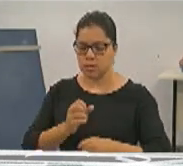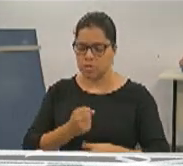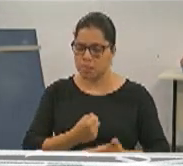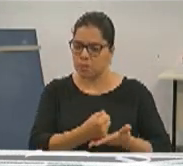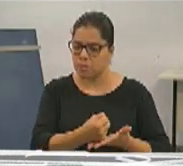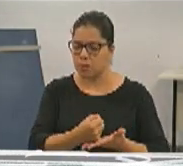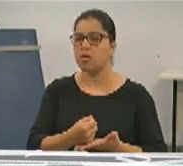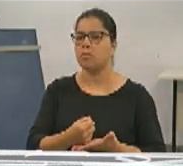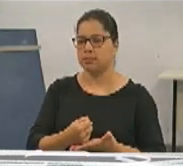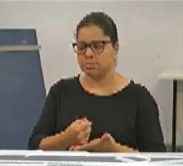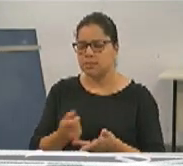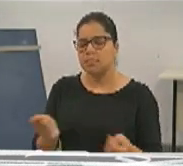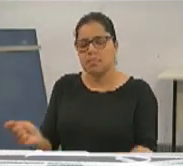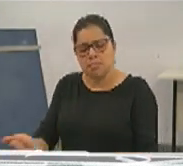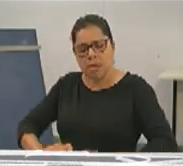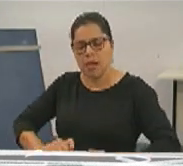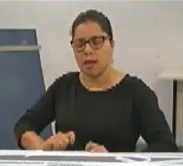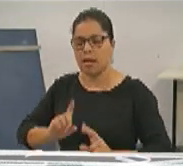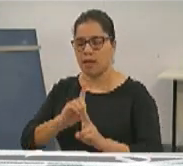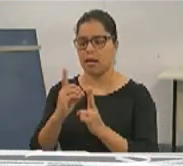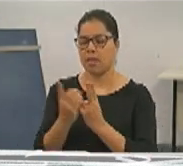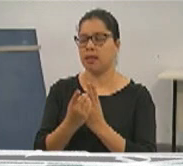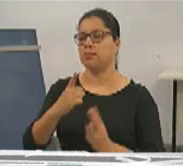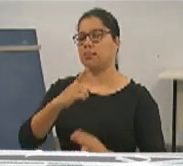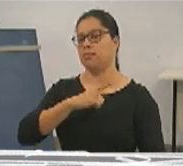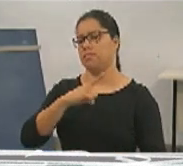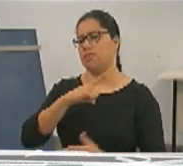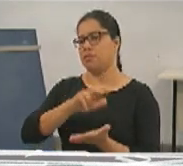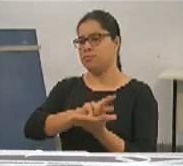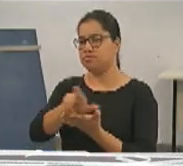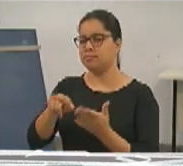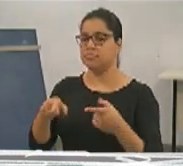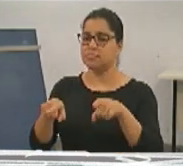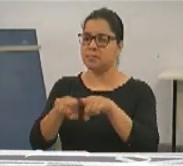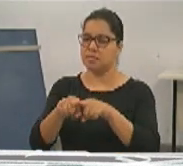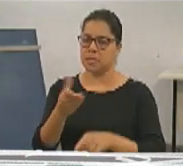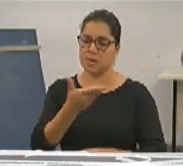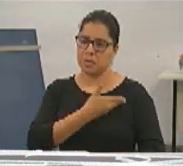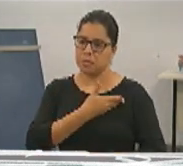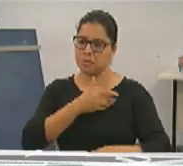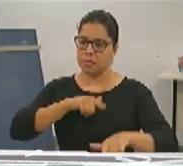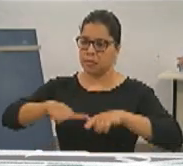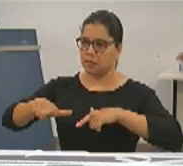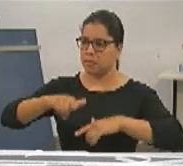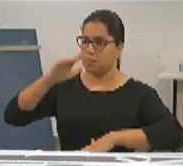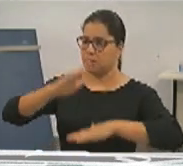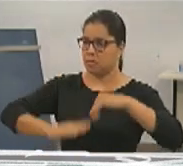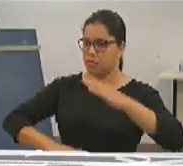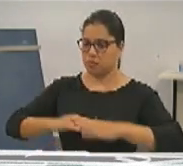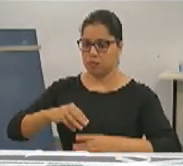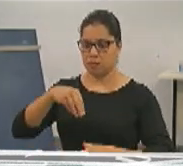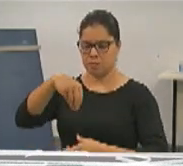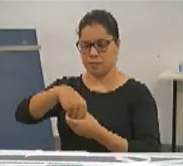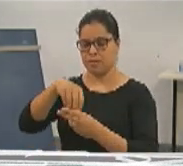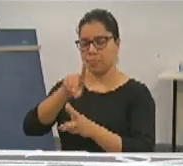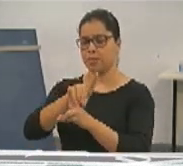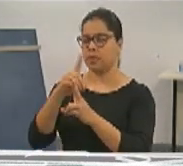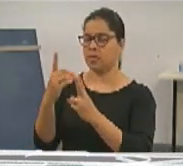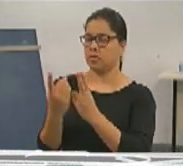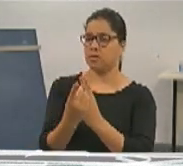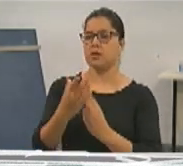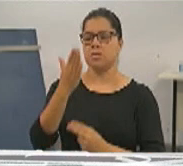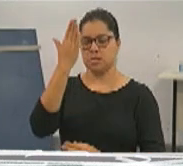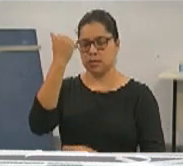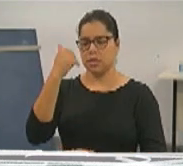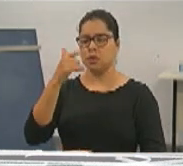grande capacidade dos colegas que compõem o quadro da universidade, né? São pessoas com